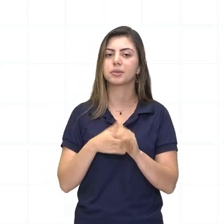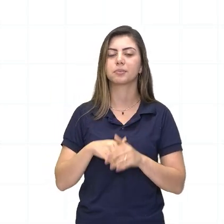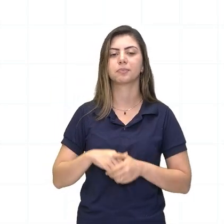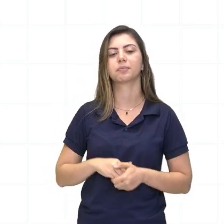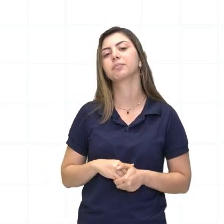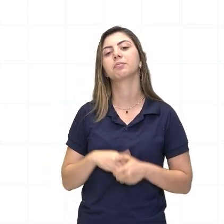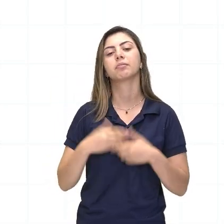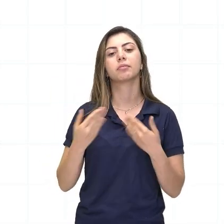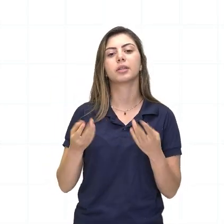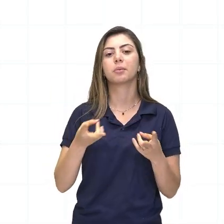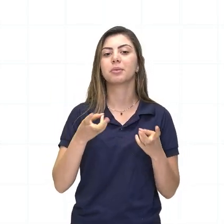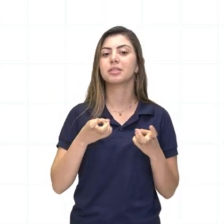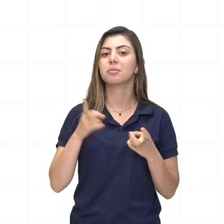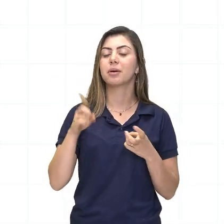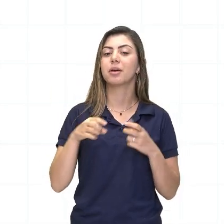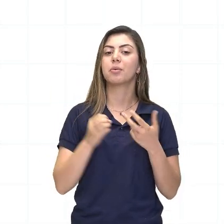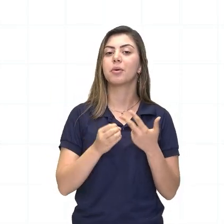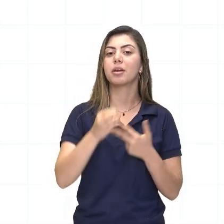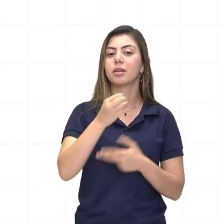Veja que é o Enem aqui